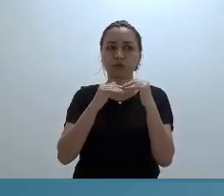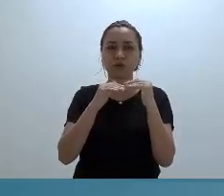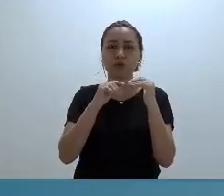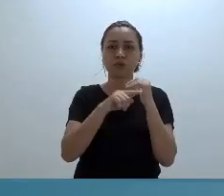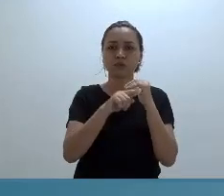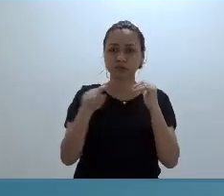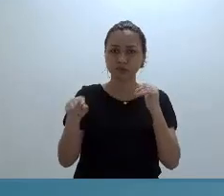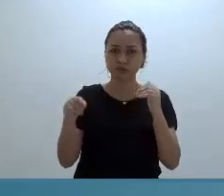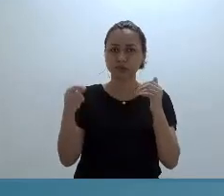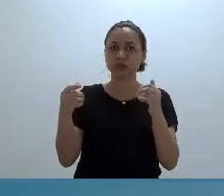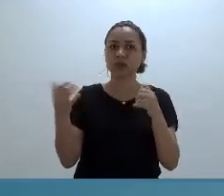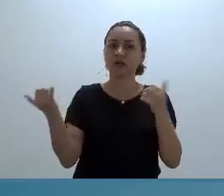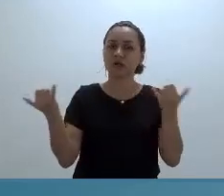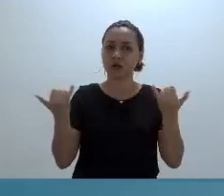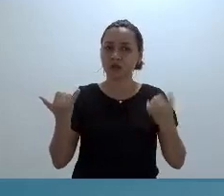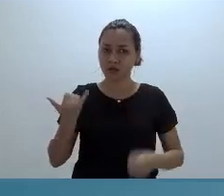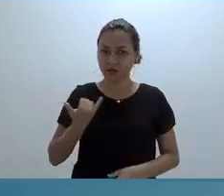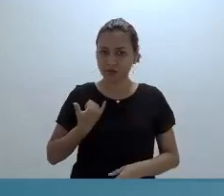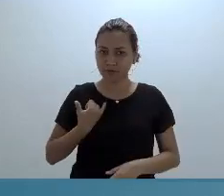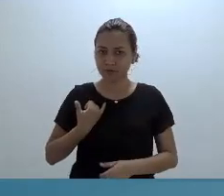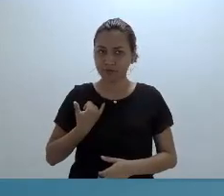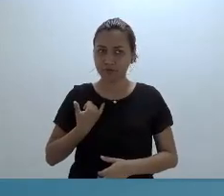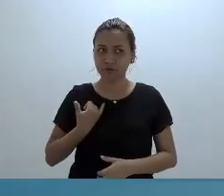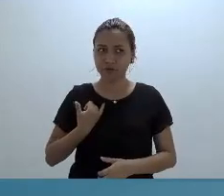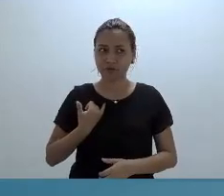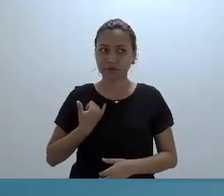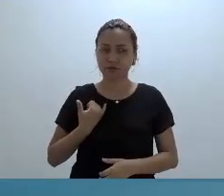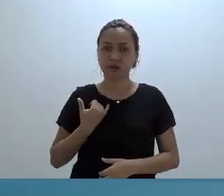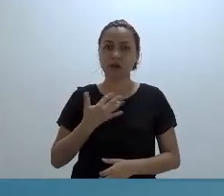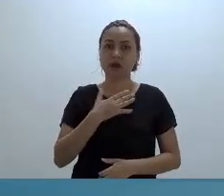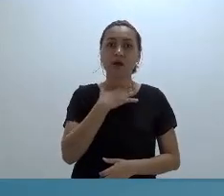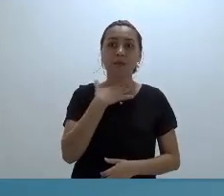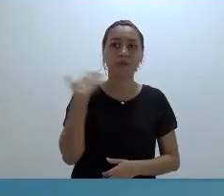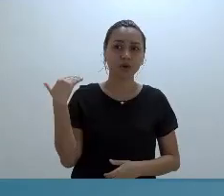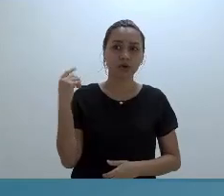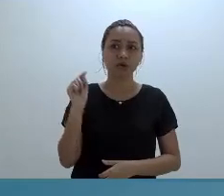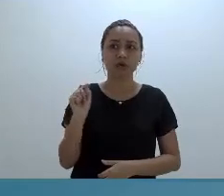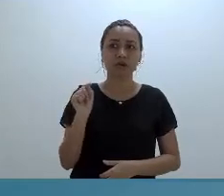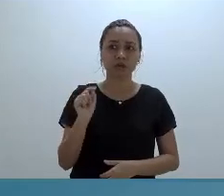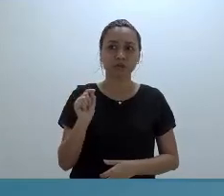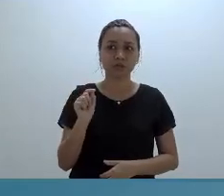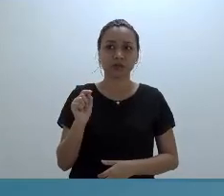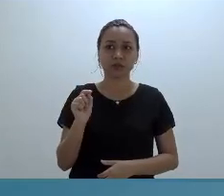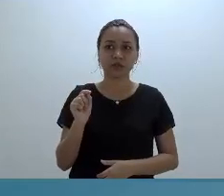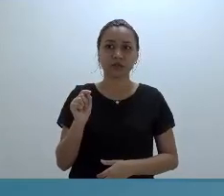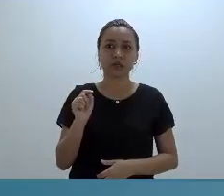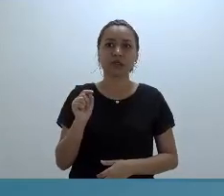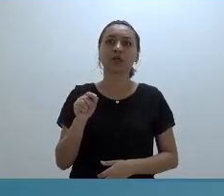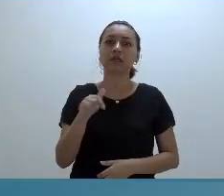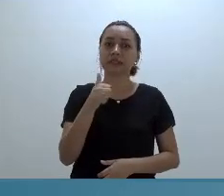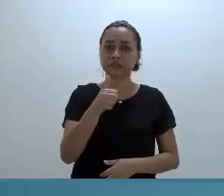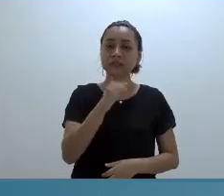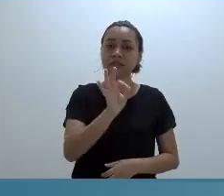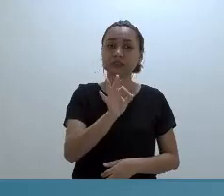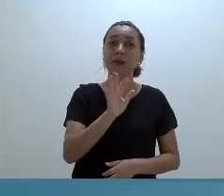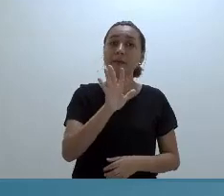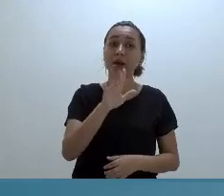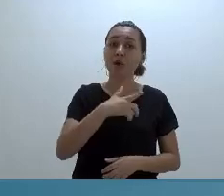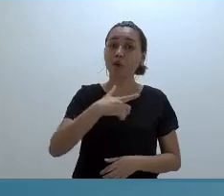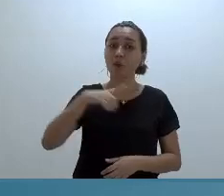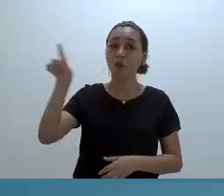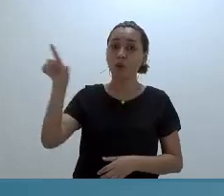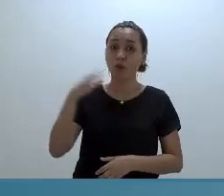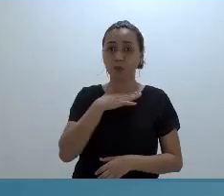senhor Augusto Medeiros, que é pai, que era esposo da juíza Lídia Nazaré, parente Silva de